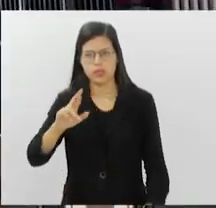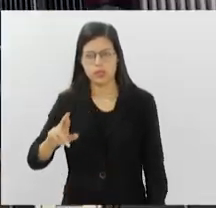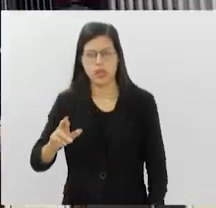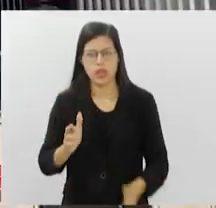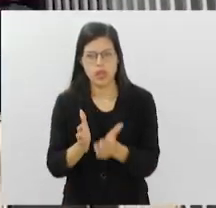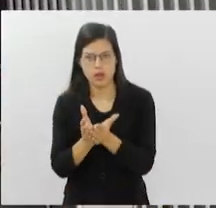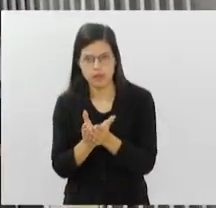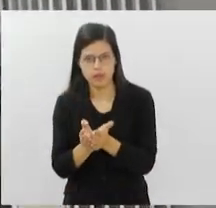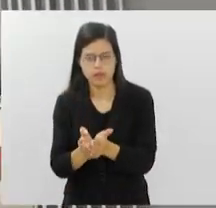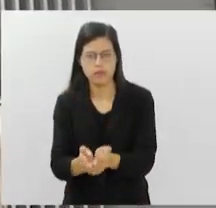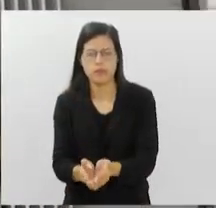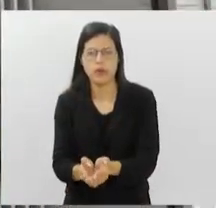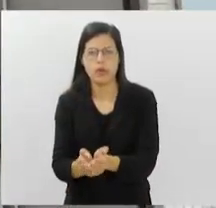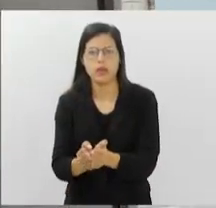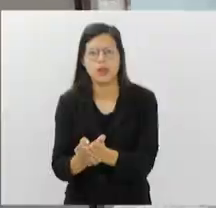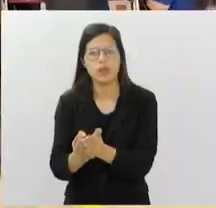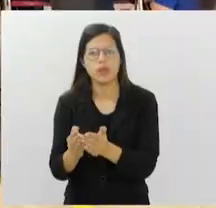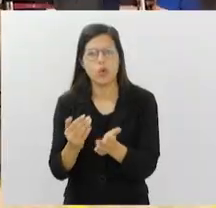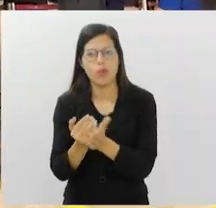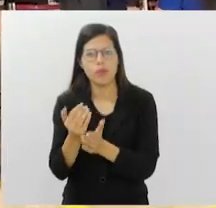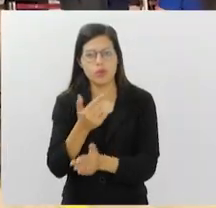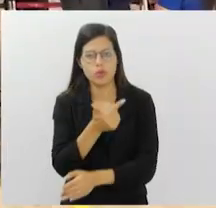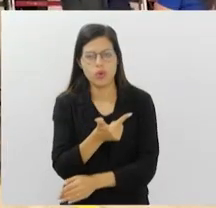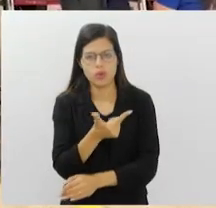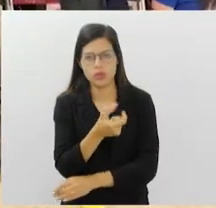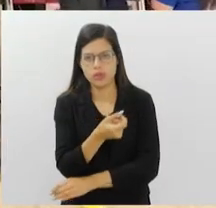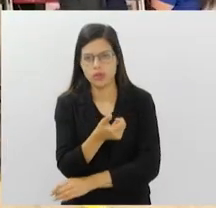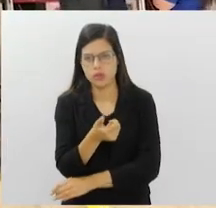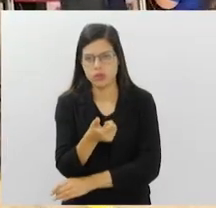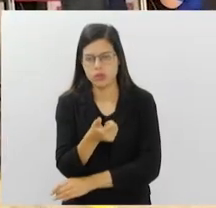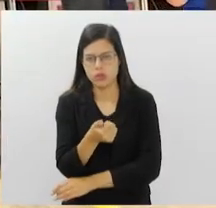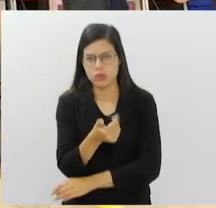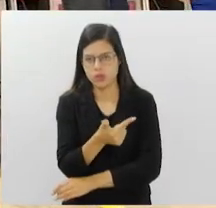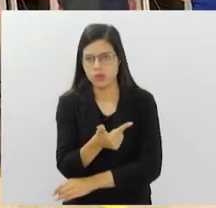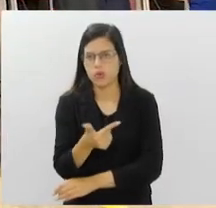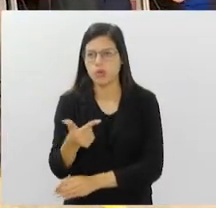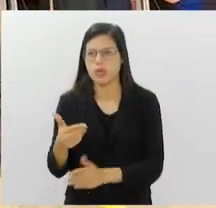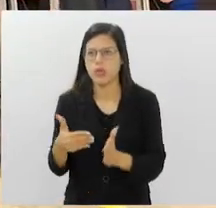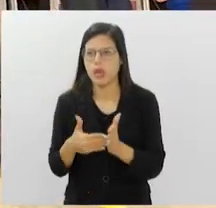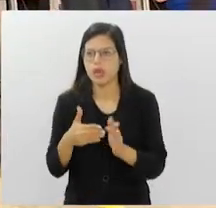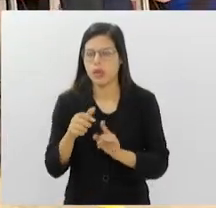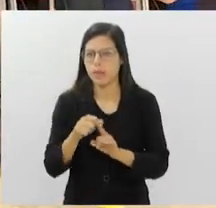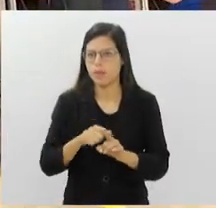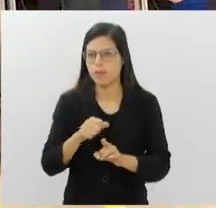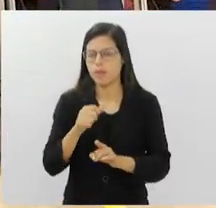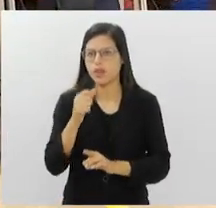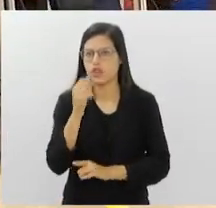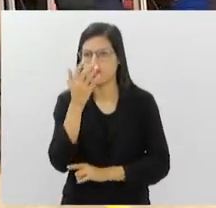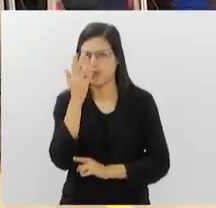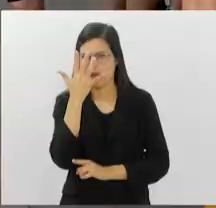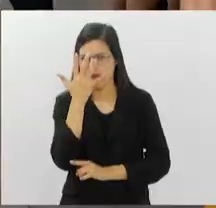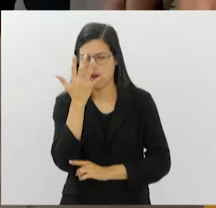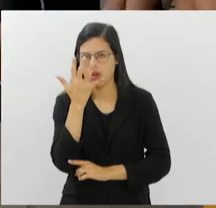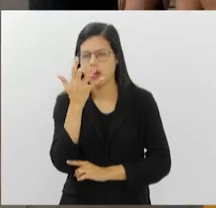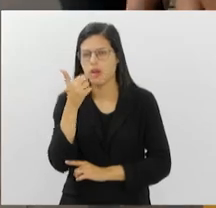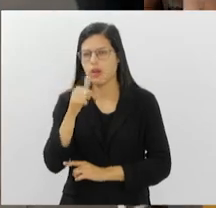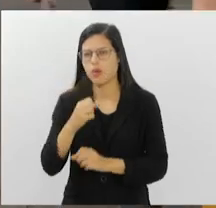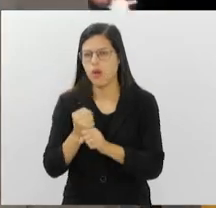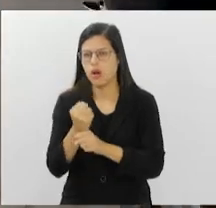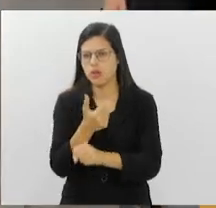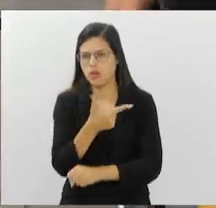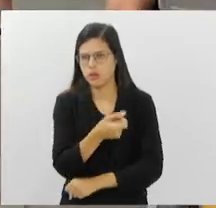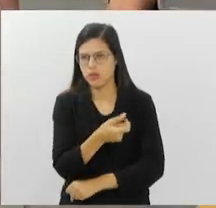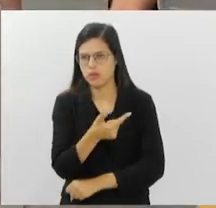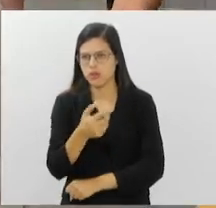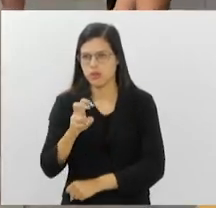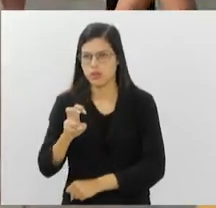opera o sistema desde 2012, deverá ficar à frente da operação até fevereiro de 2025. No novo